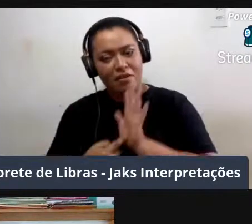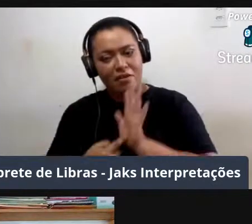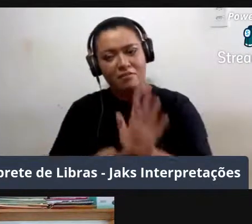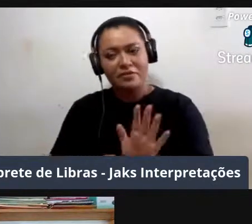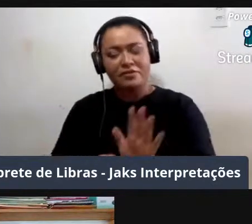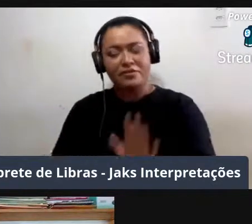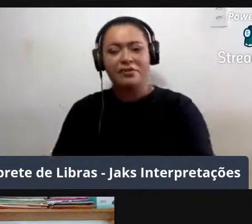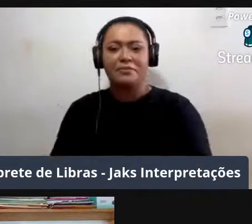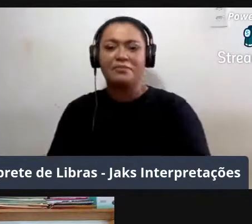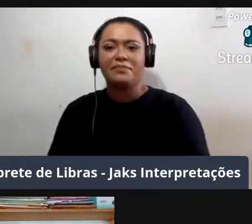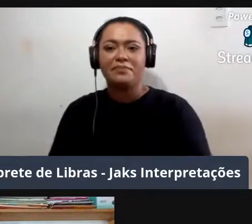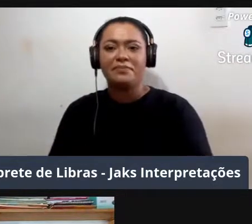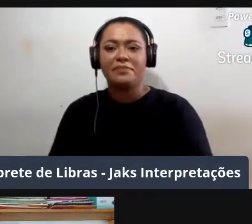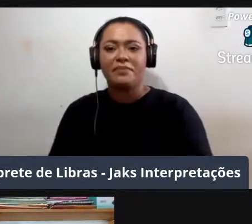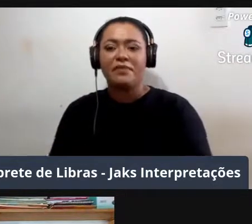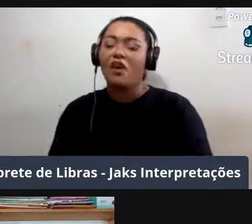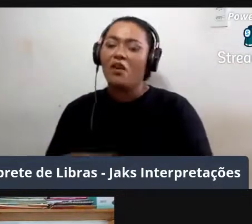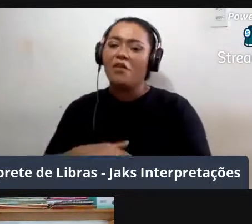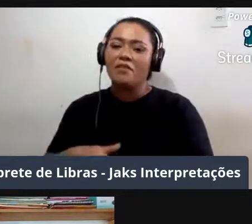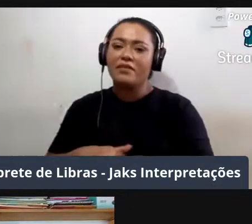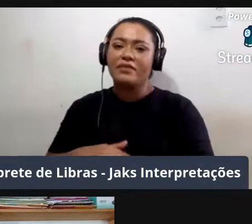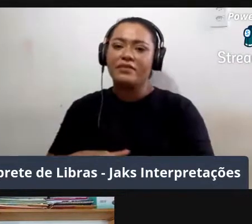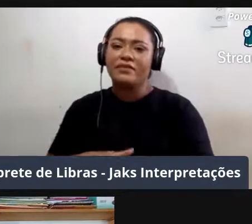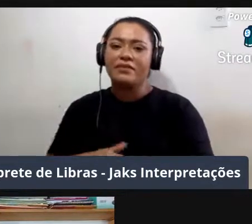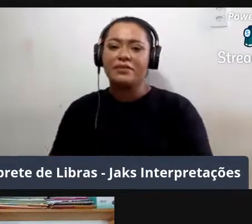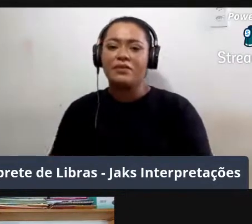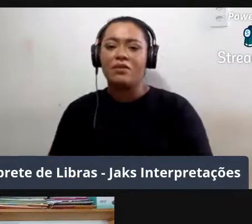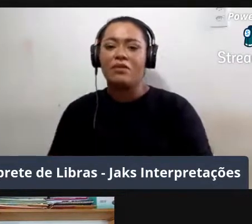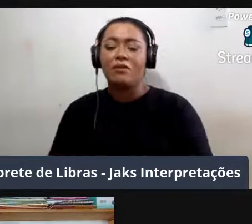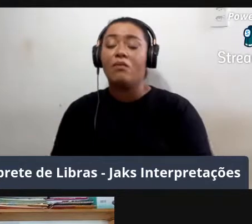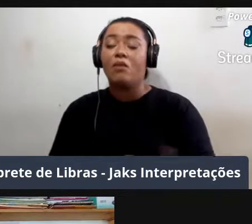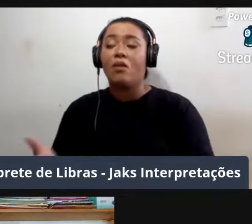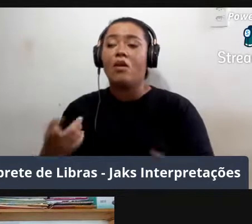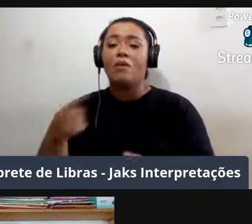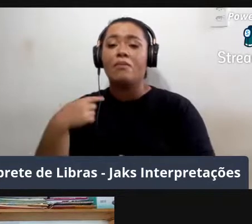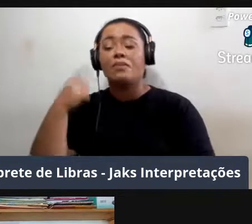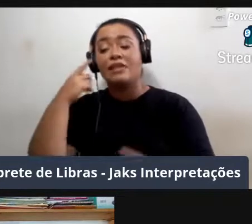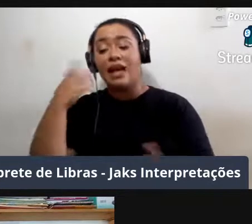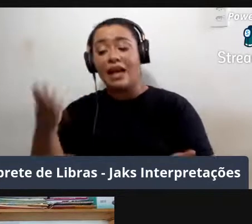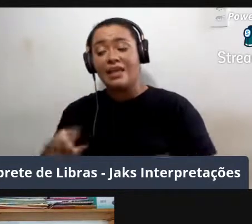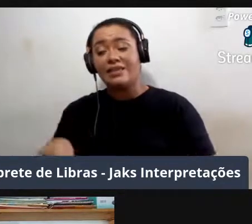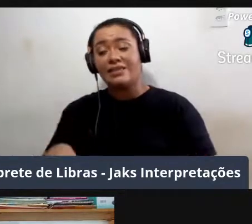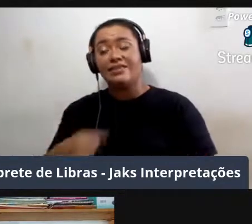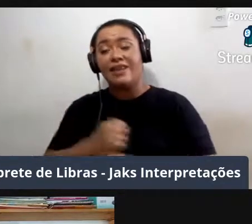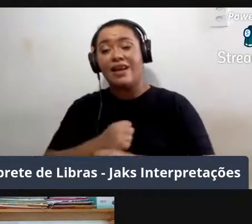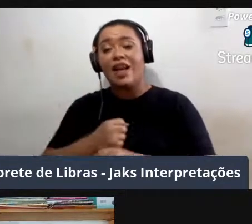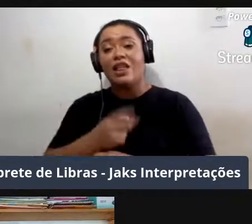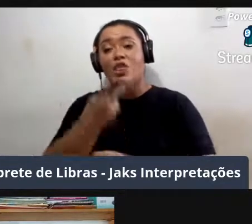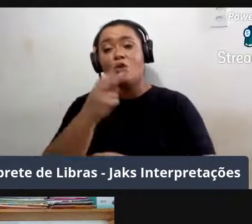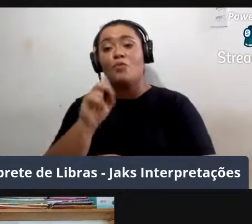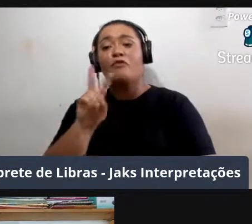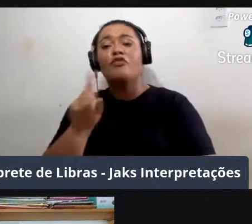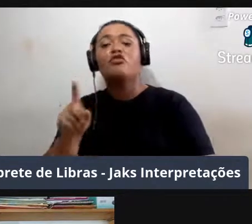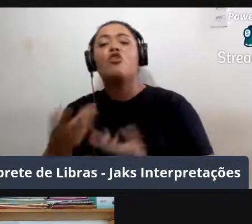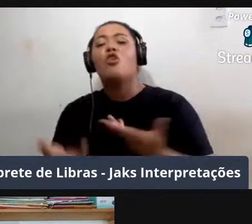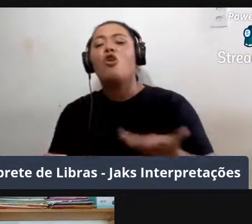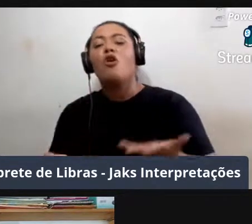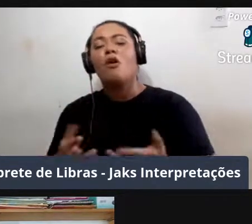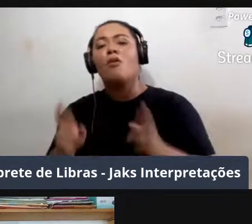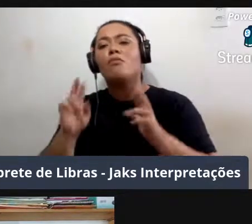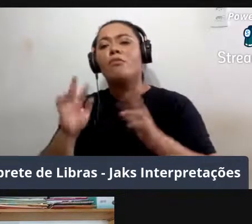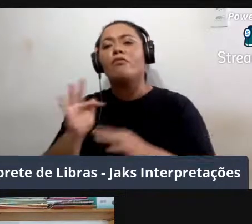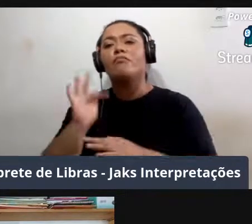conversando. Qual é a tua perspectiva nesse ano, com tudo isso que a gente está vivendo? Dessa